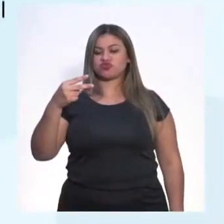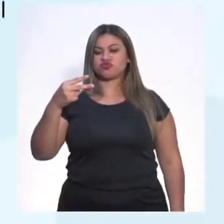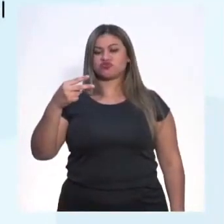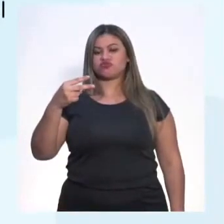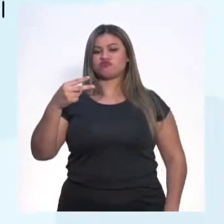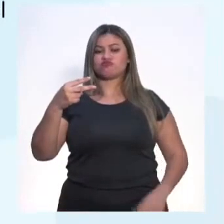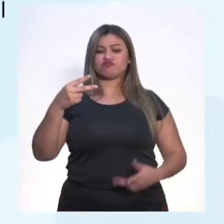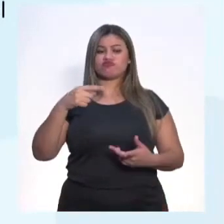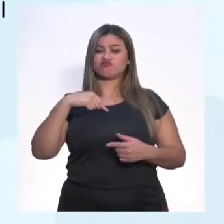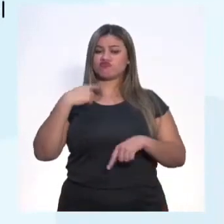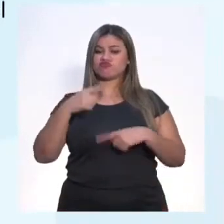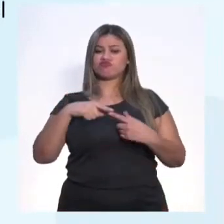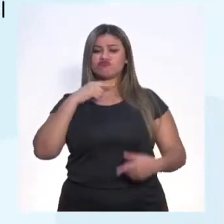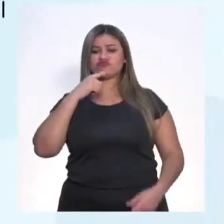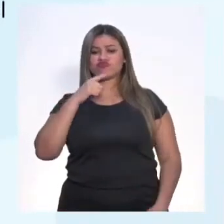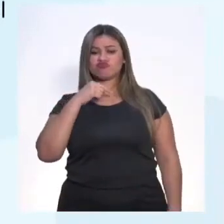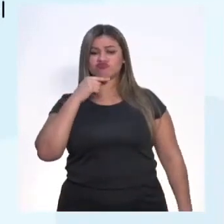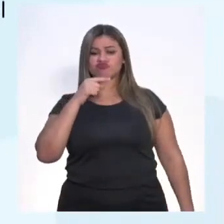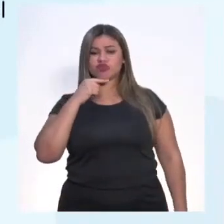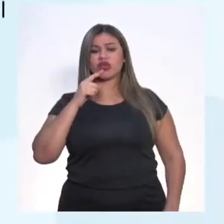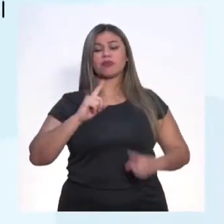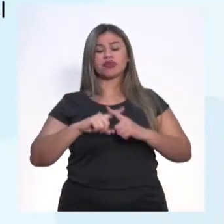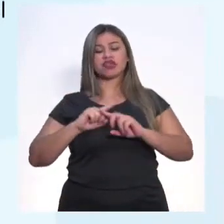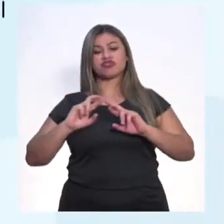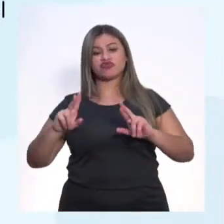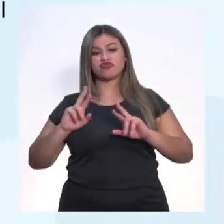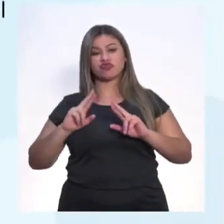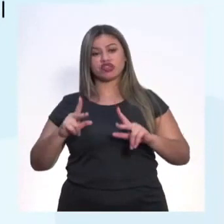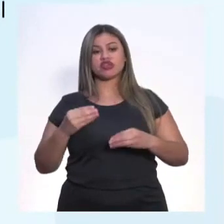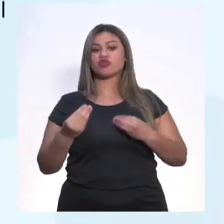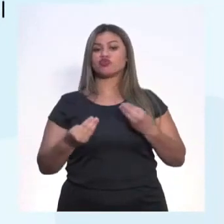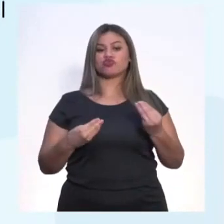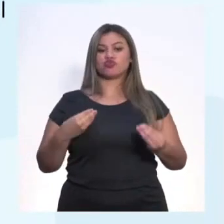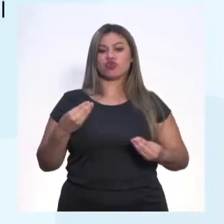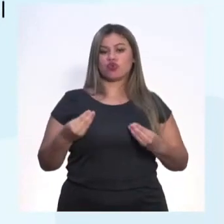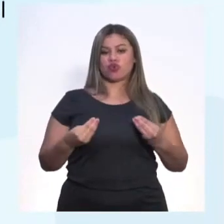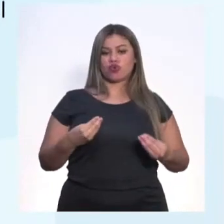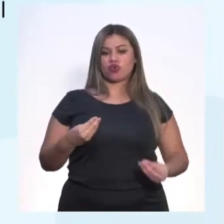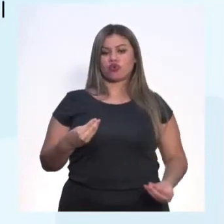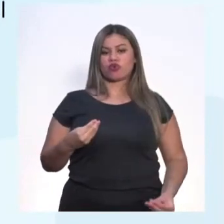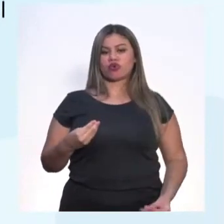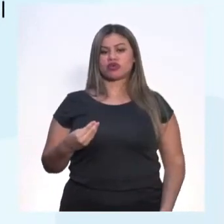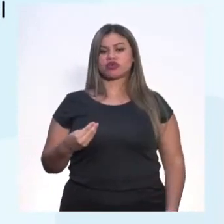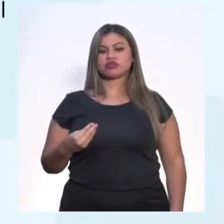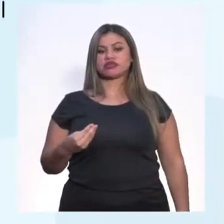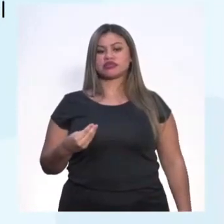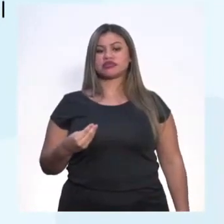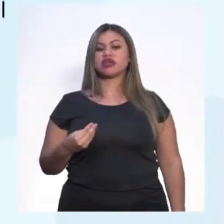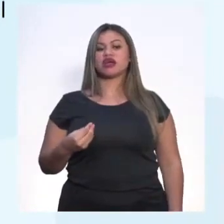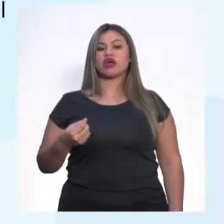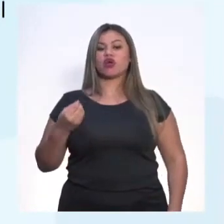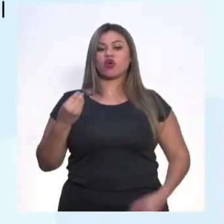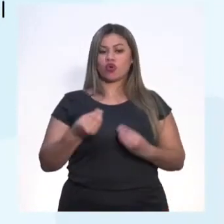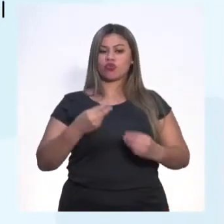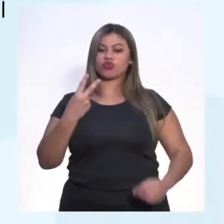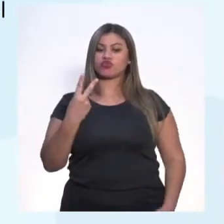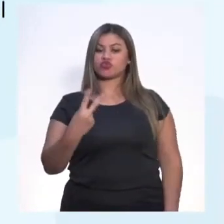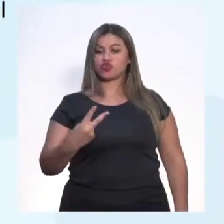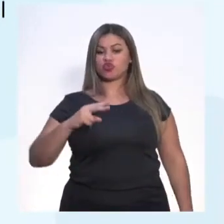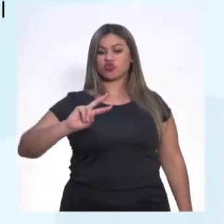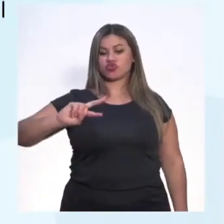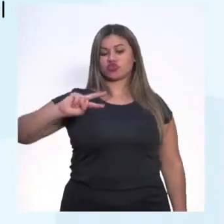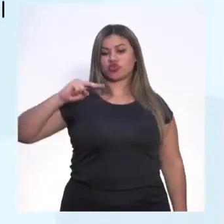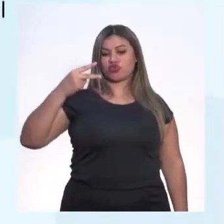depois não dá mais porque eles são diferentes. Tudo bem. Então, estes número 2 vão virar o 2